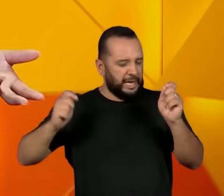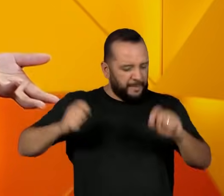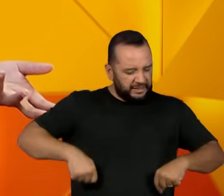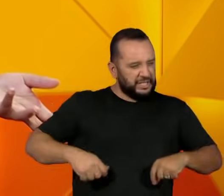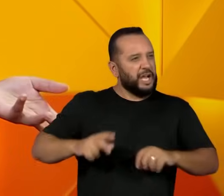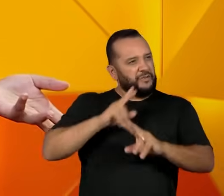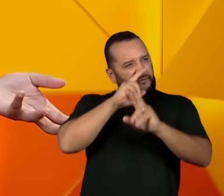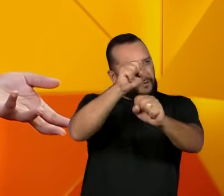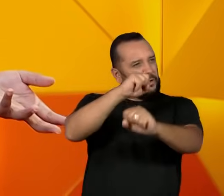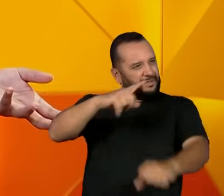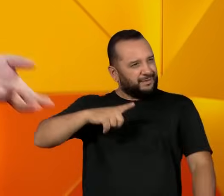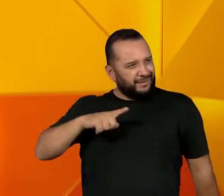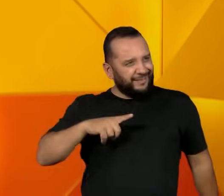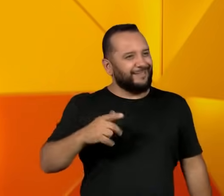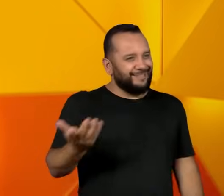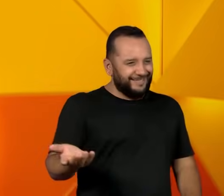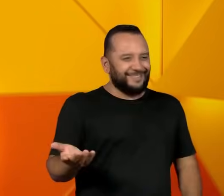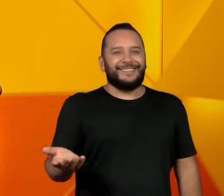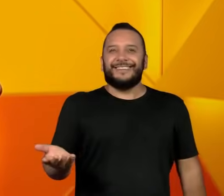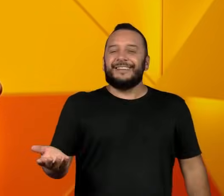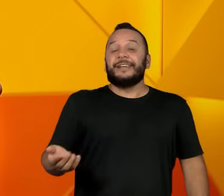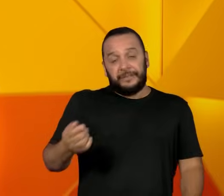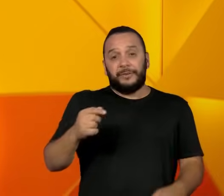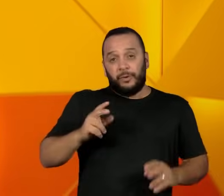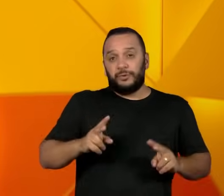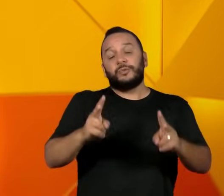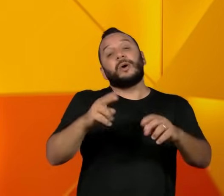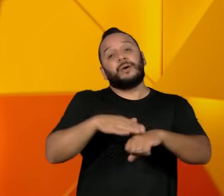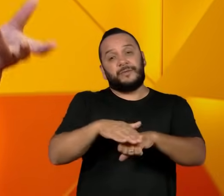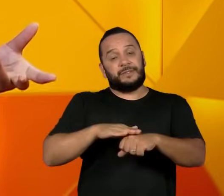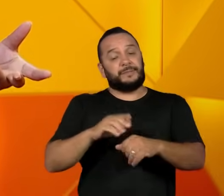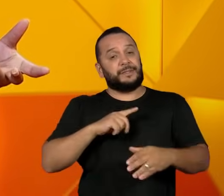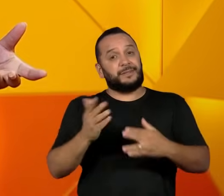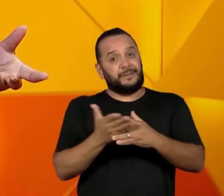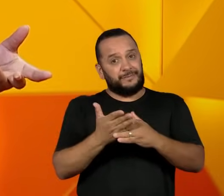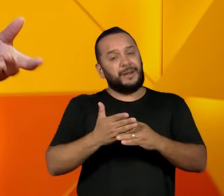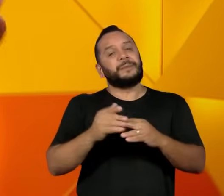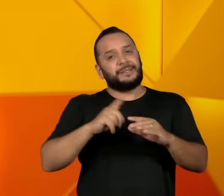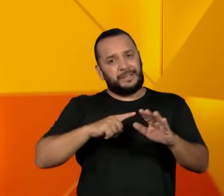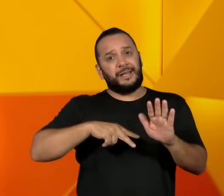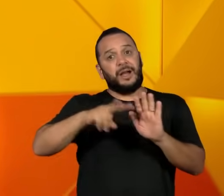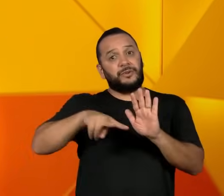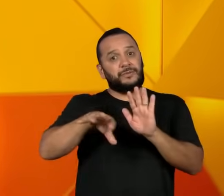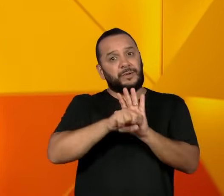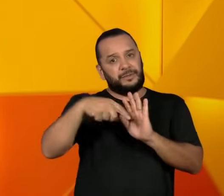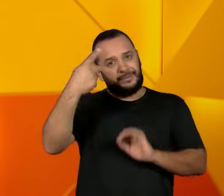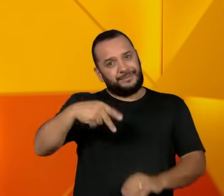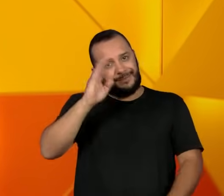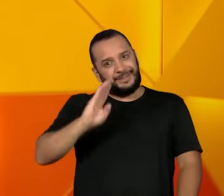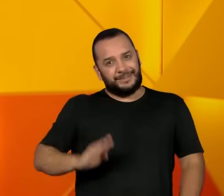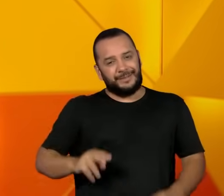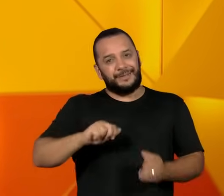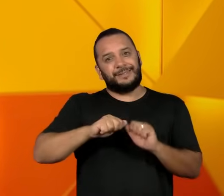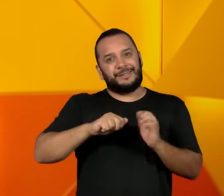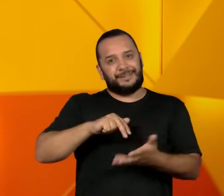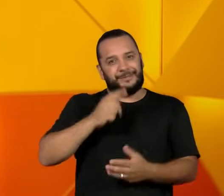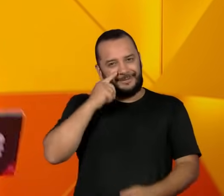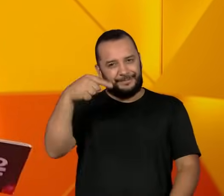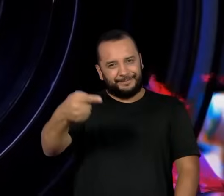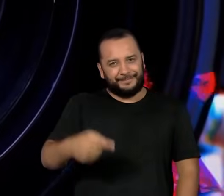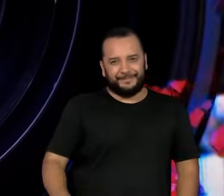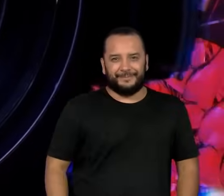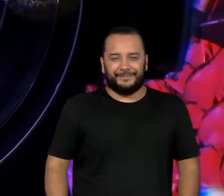vai continuar conversando mais aqui. Eu preciso fazer uma pausa, mas ainda tem mais audiovisual brasileiro aqui no Estação Livre. Eu volto já